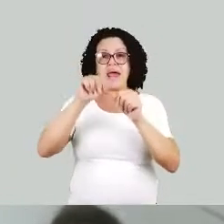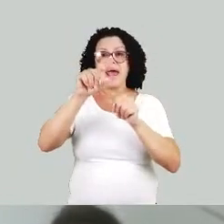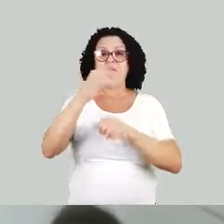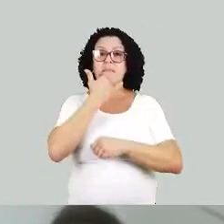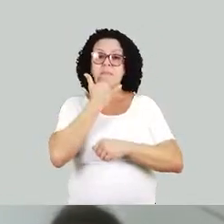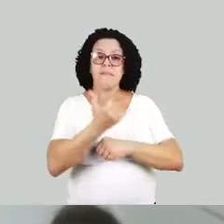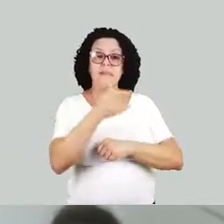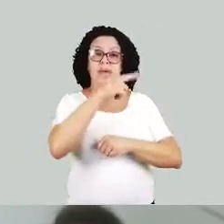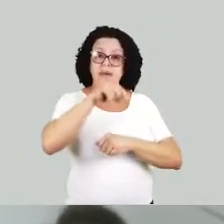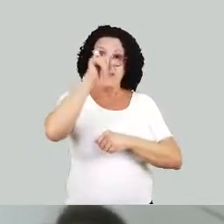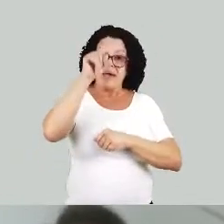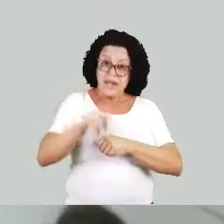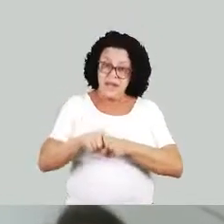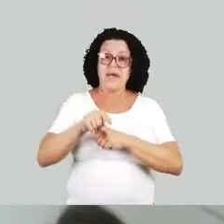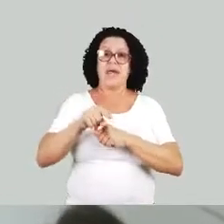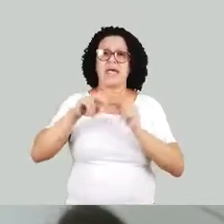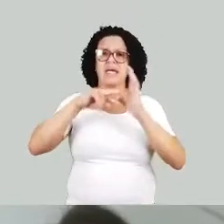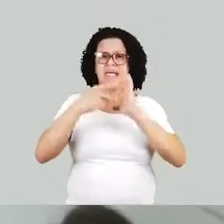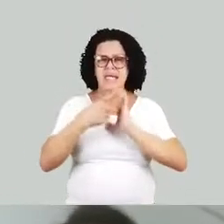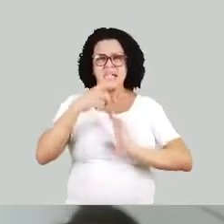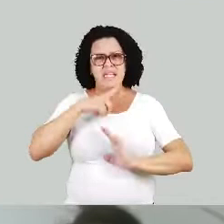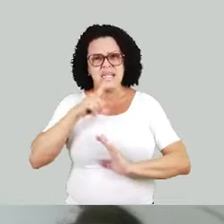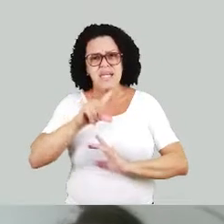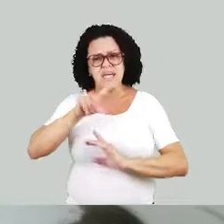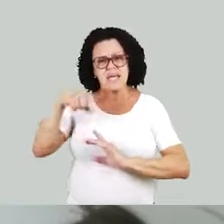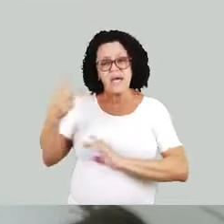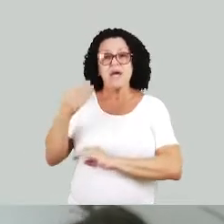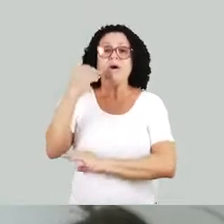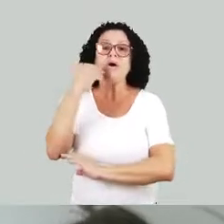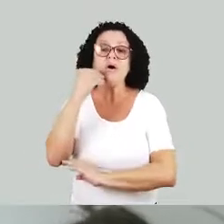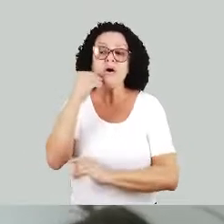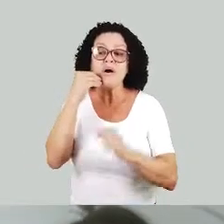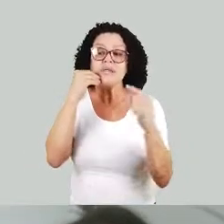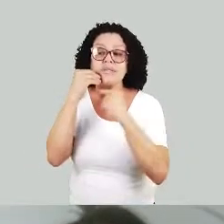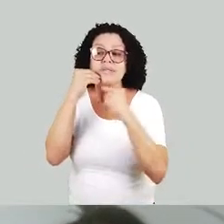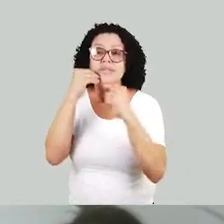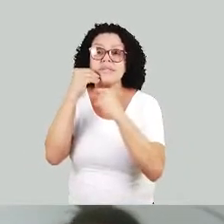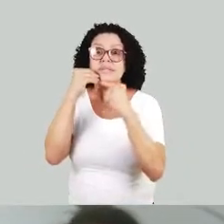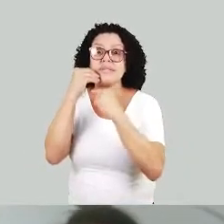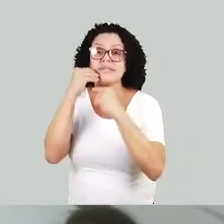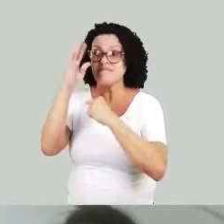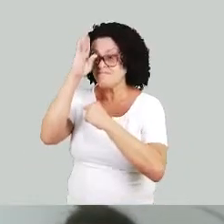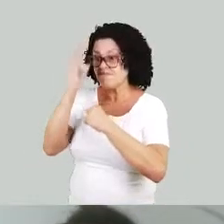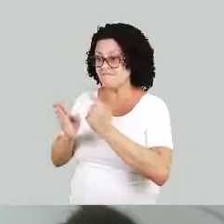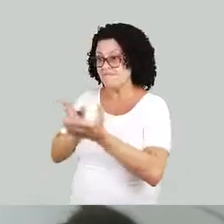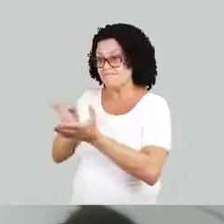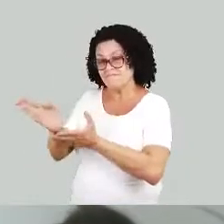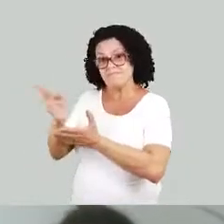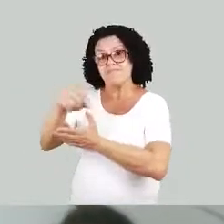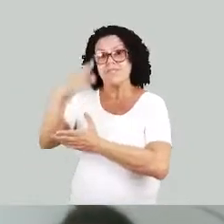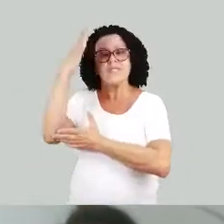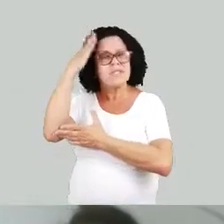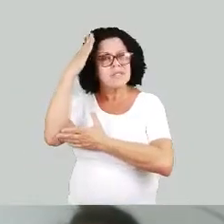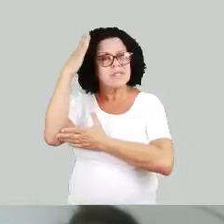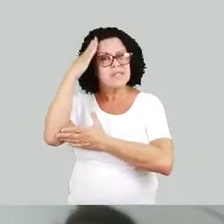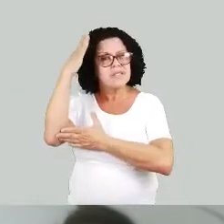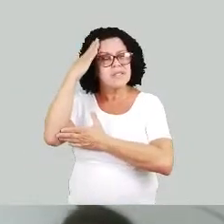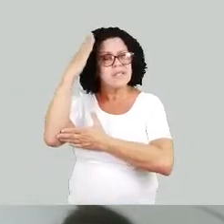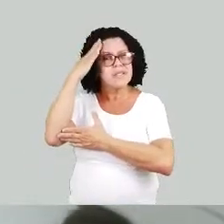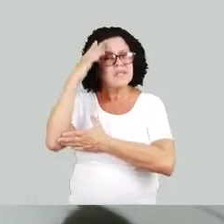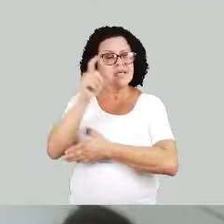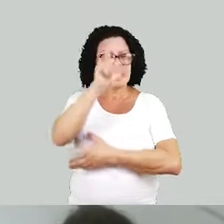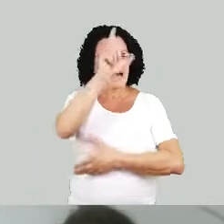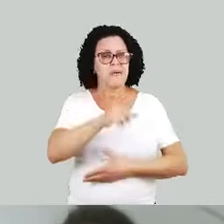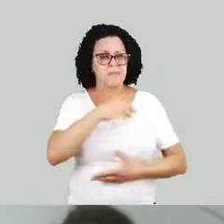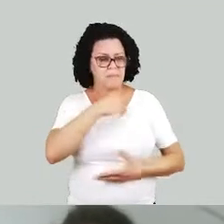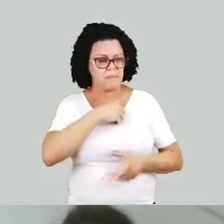é a concessão indefinida de oportunidades para que o ofensor se arrependa, o